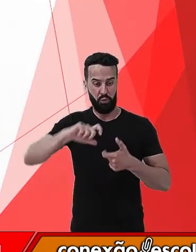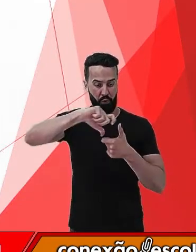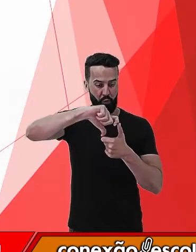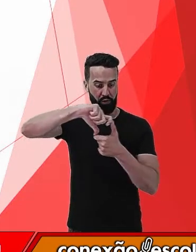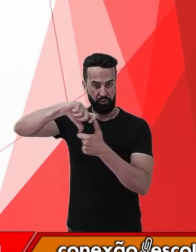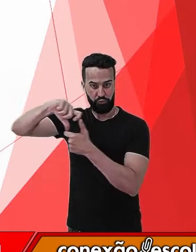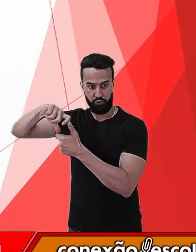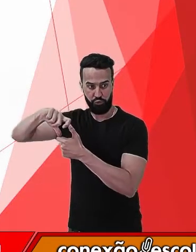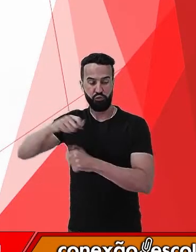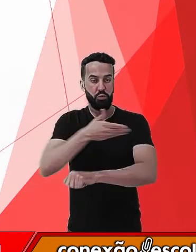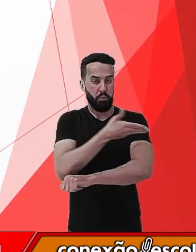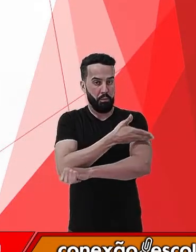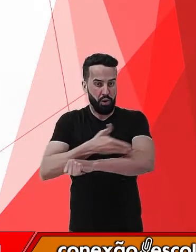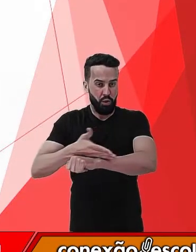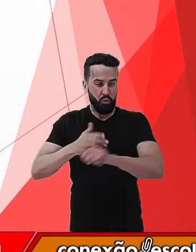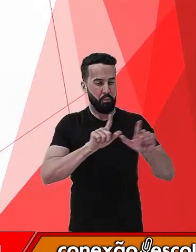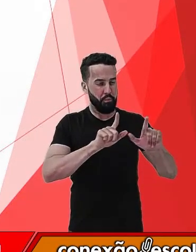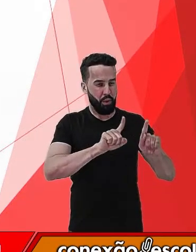capital estrangeiro,